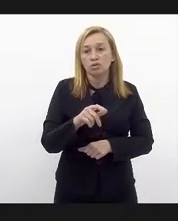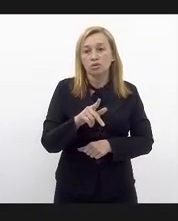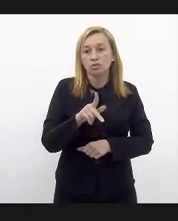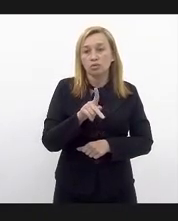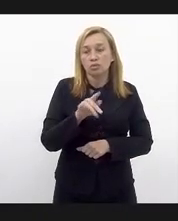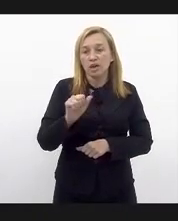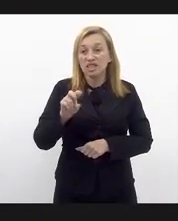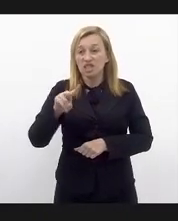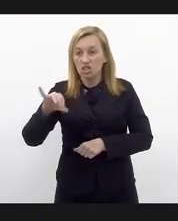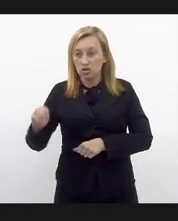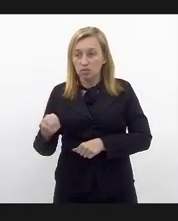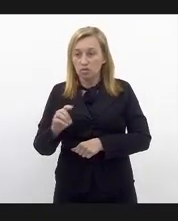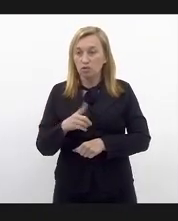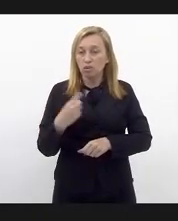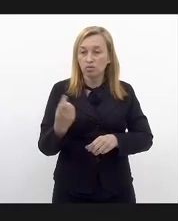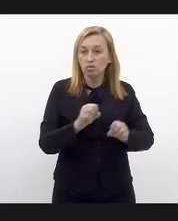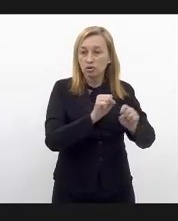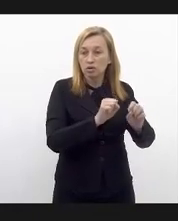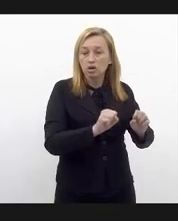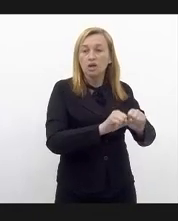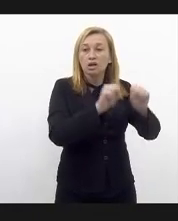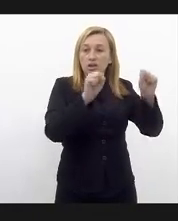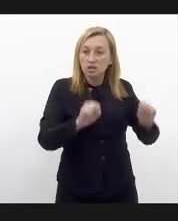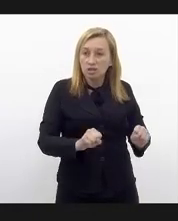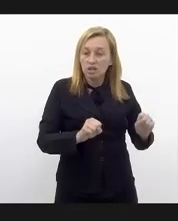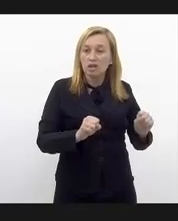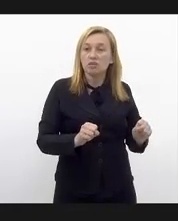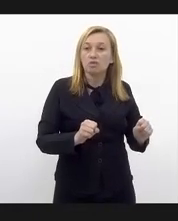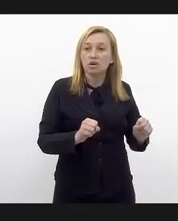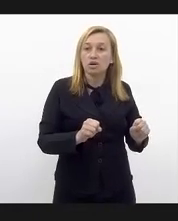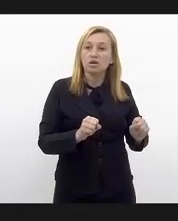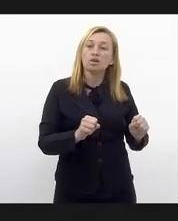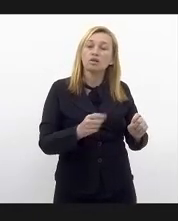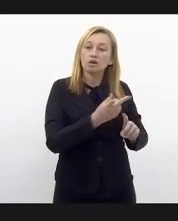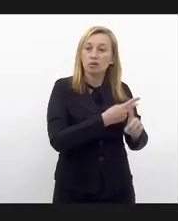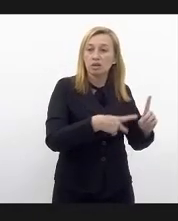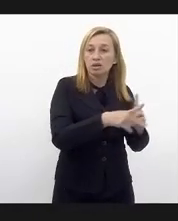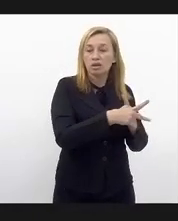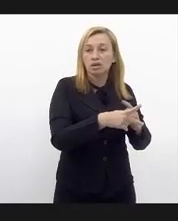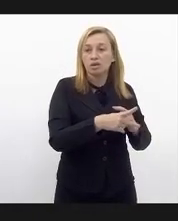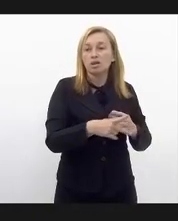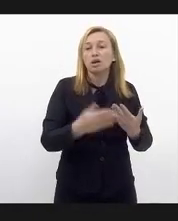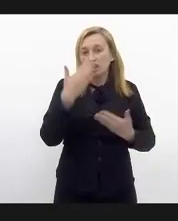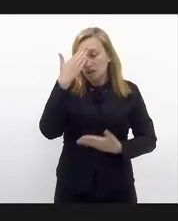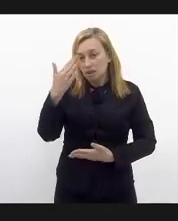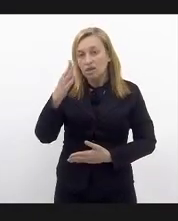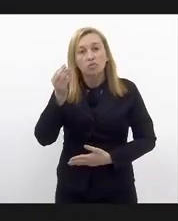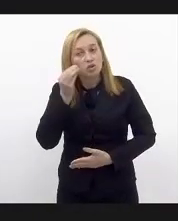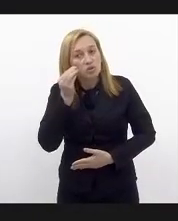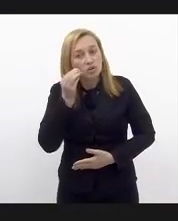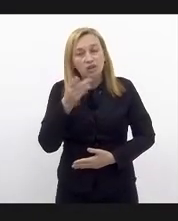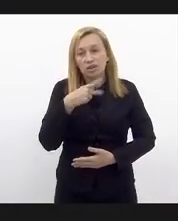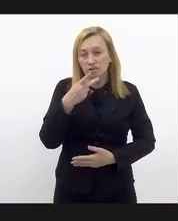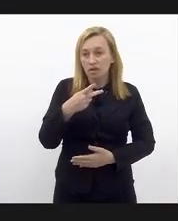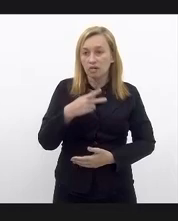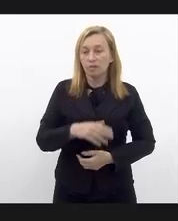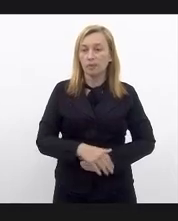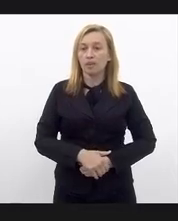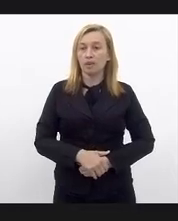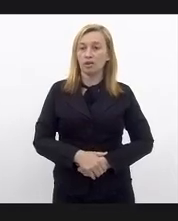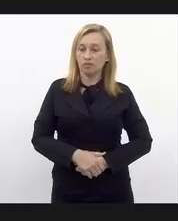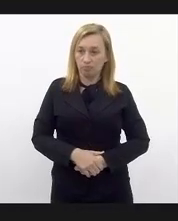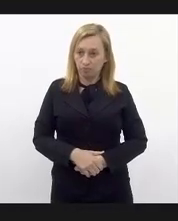é para pro nosso sistema Previdenciário no mais gostaria muito de agradecer mais uma oportunidade da palavra